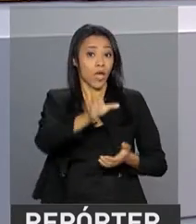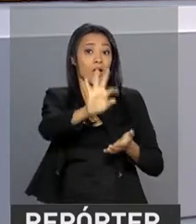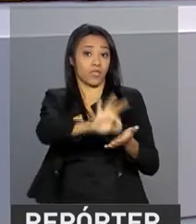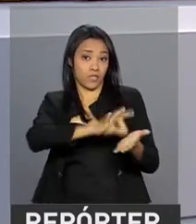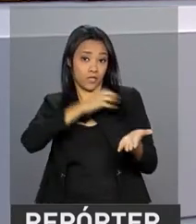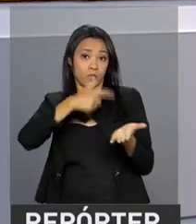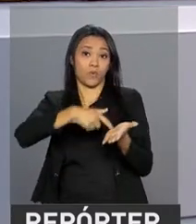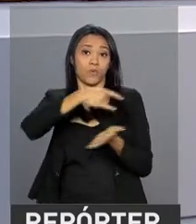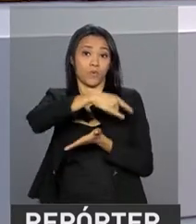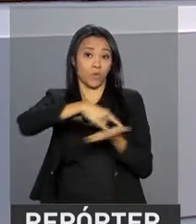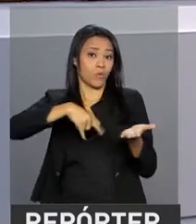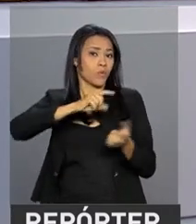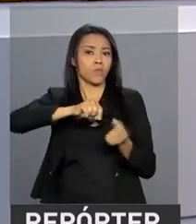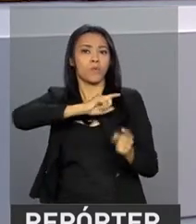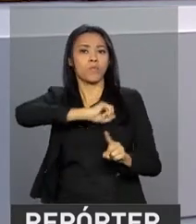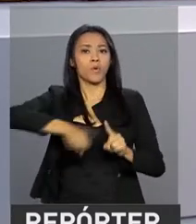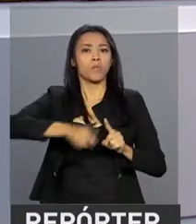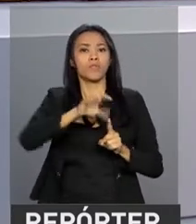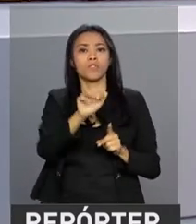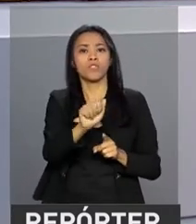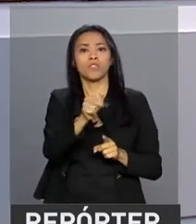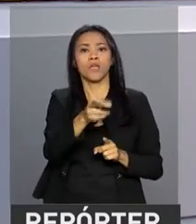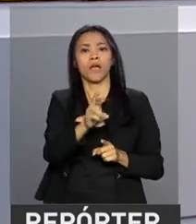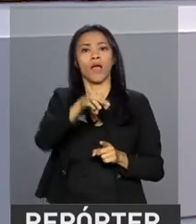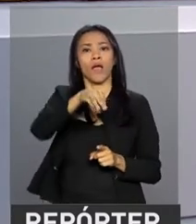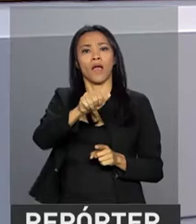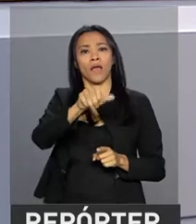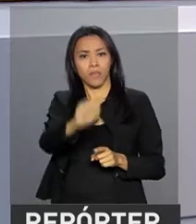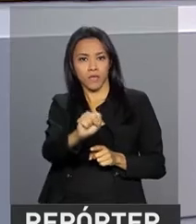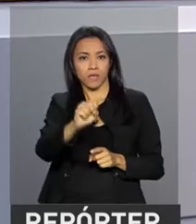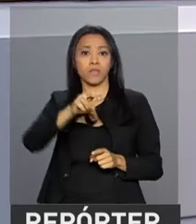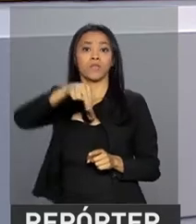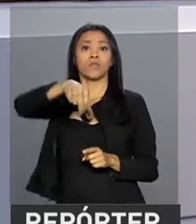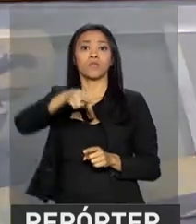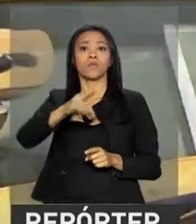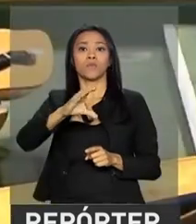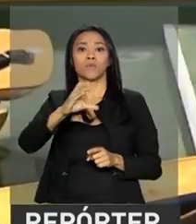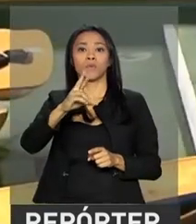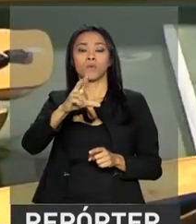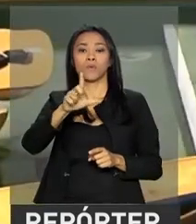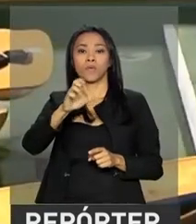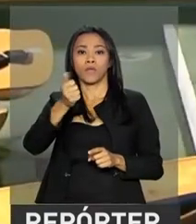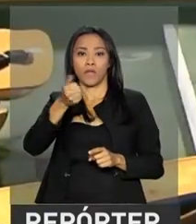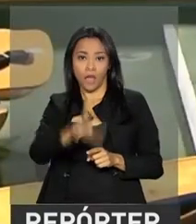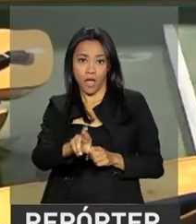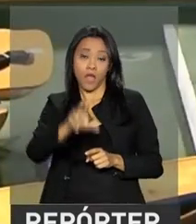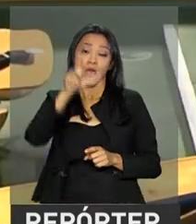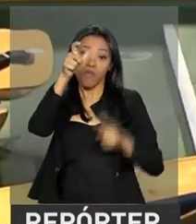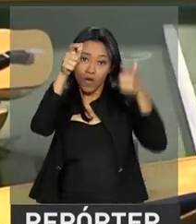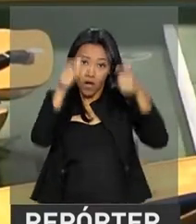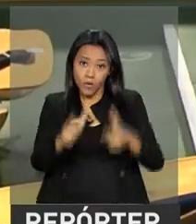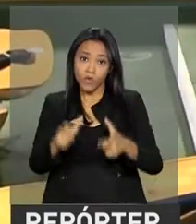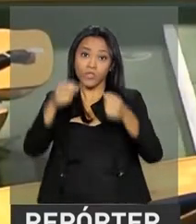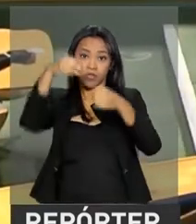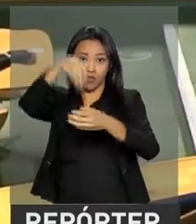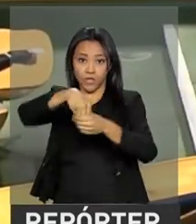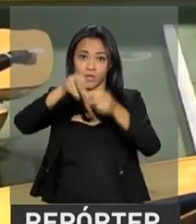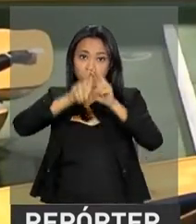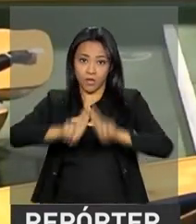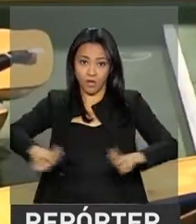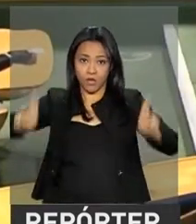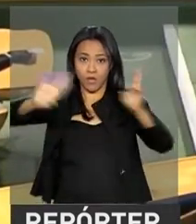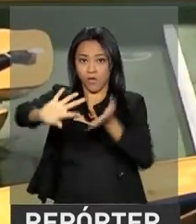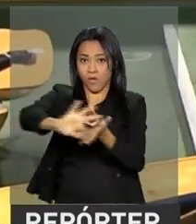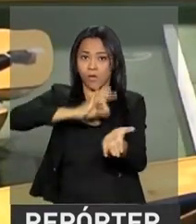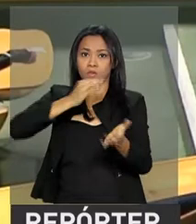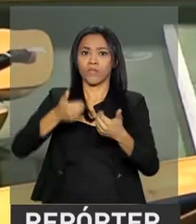sobre proibição de armas nucleares a cerimônia foi na sede da onu e o documento ficará aberto para assinatura